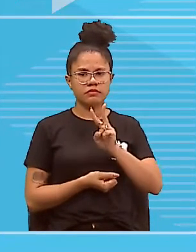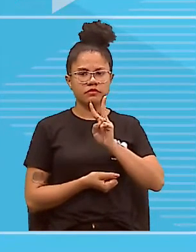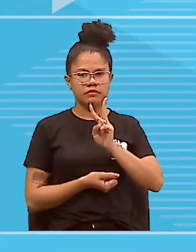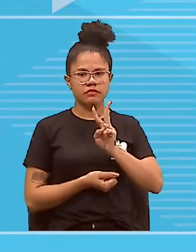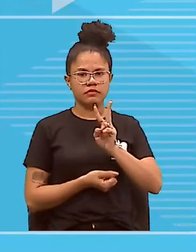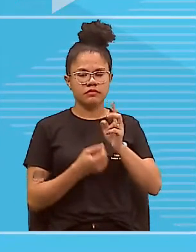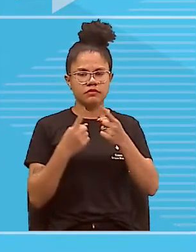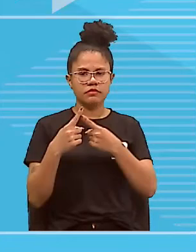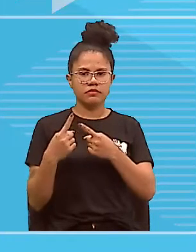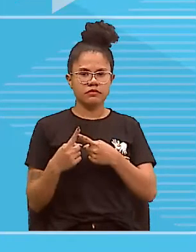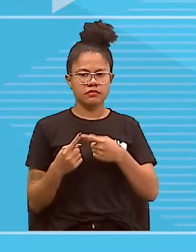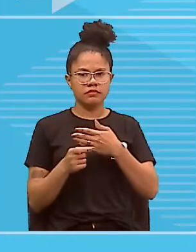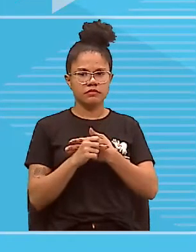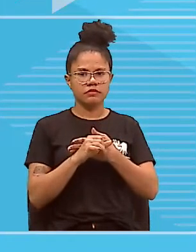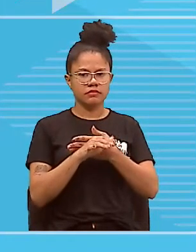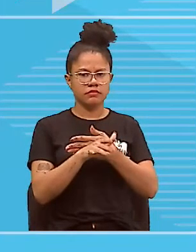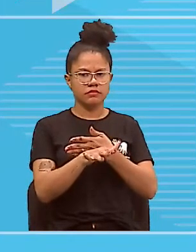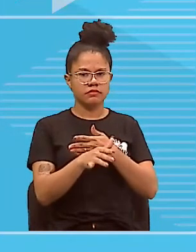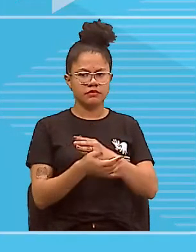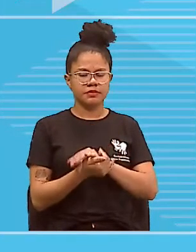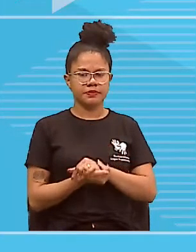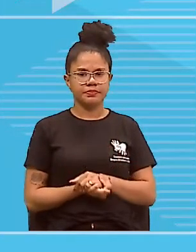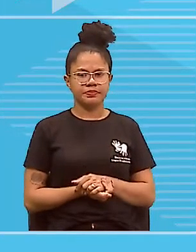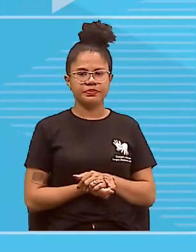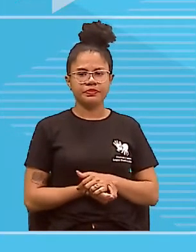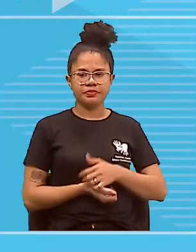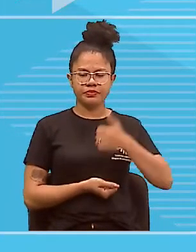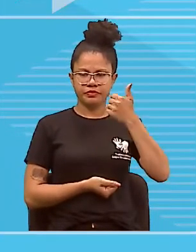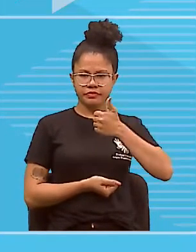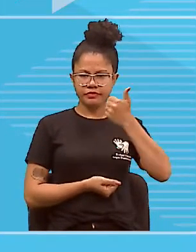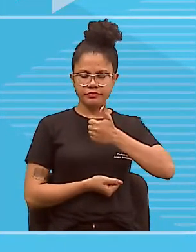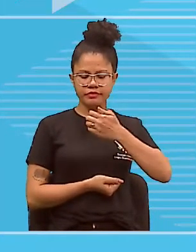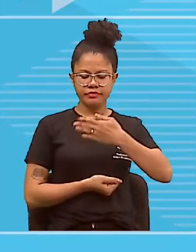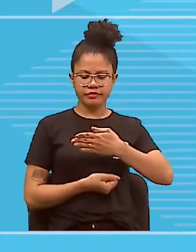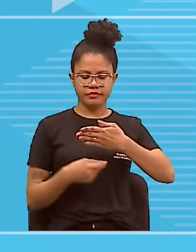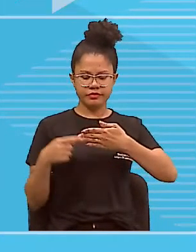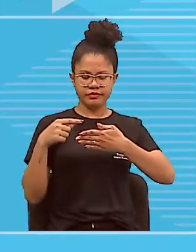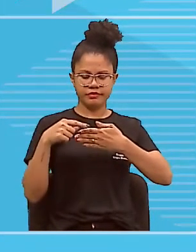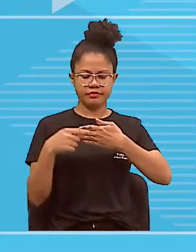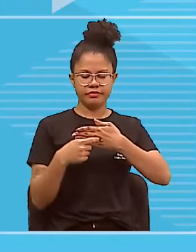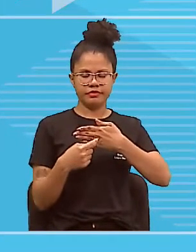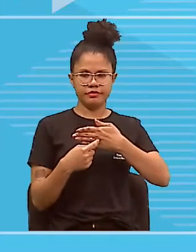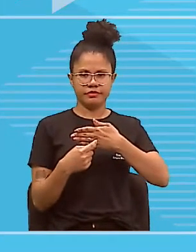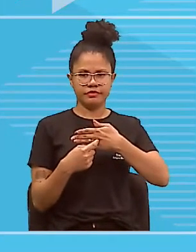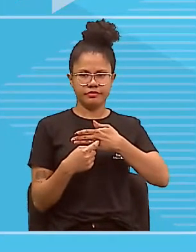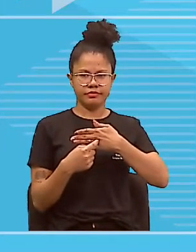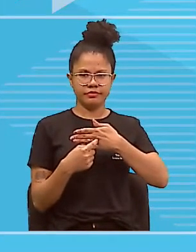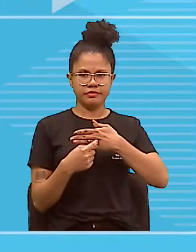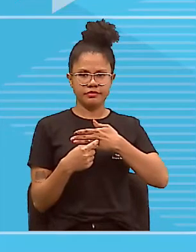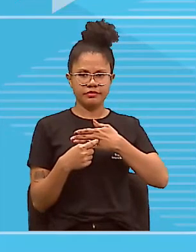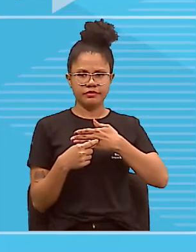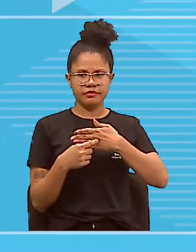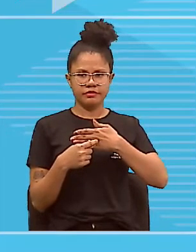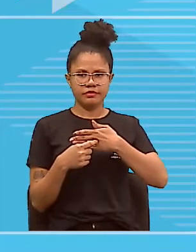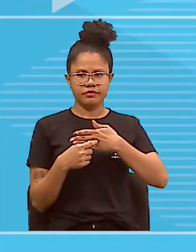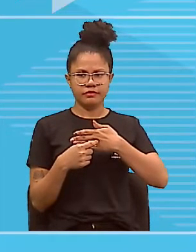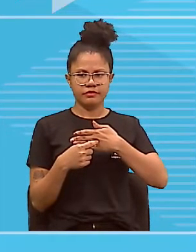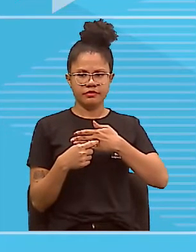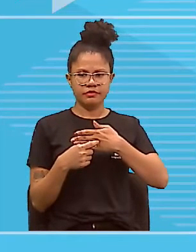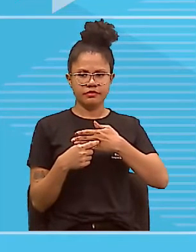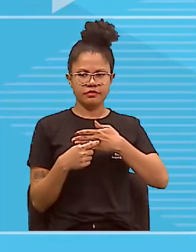luz o primeiro obstáculo primeiro buraquinho ele vai